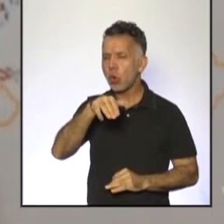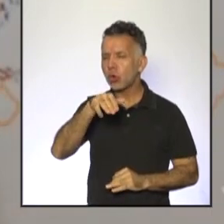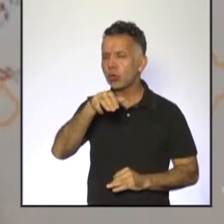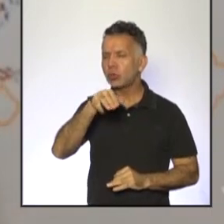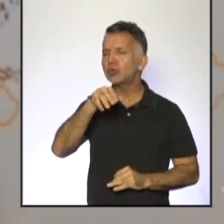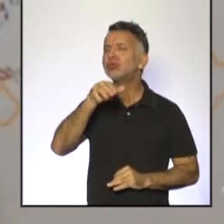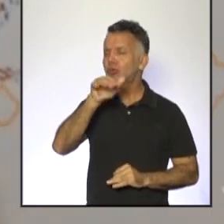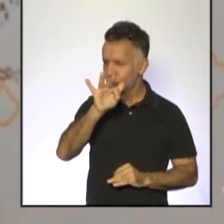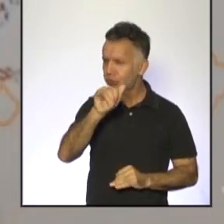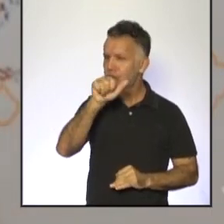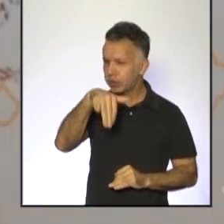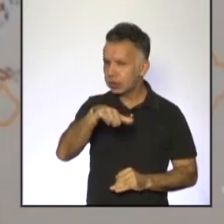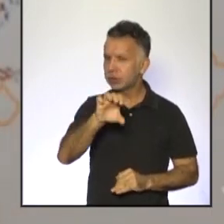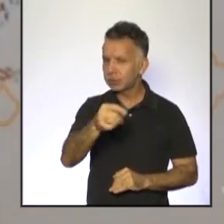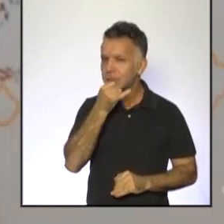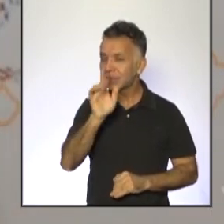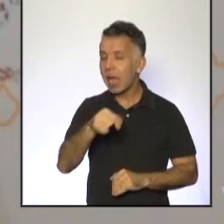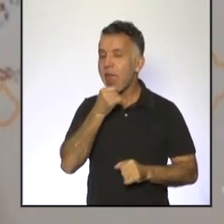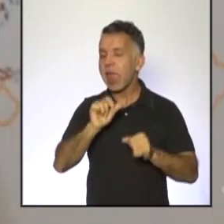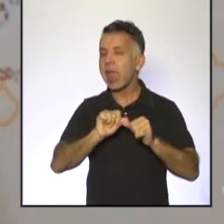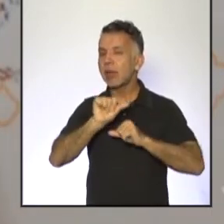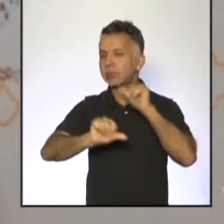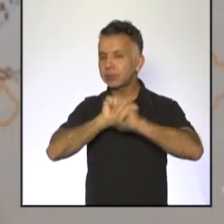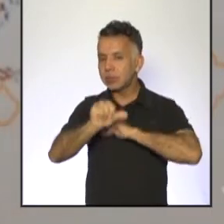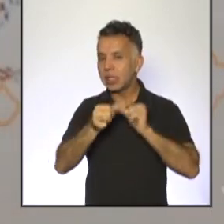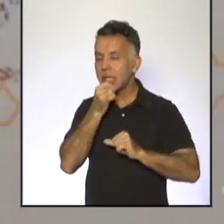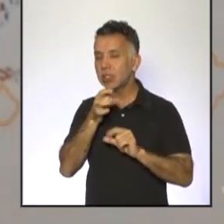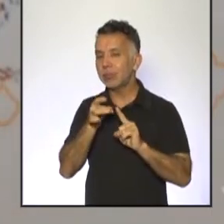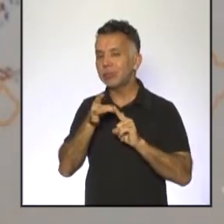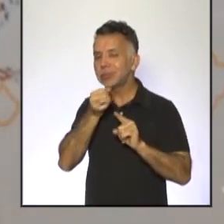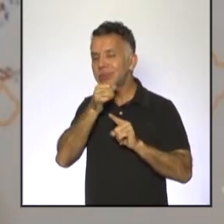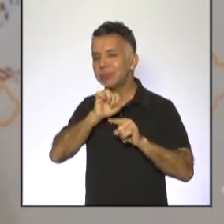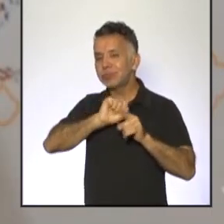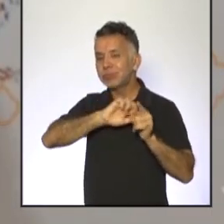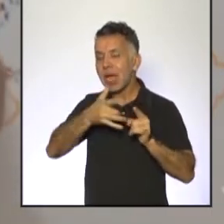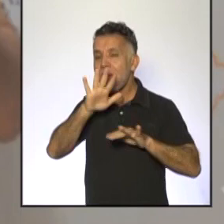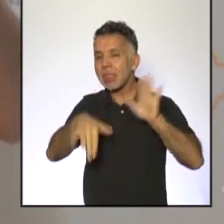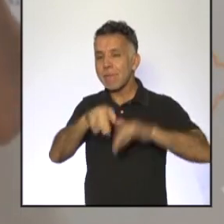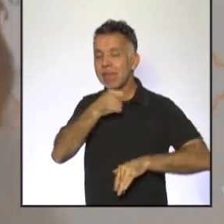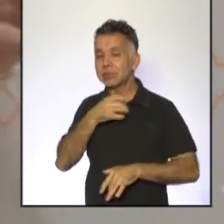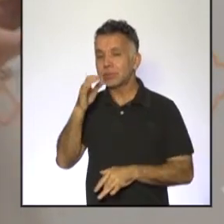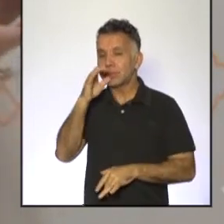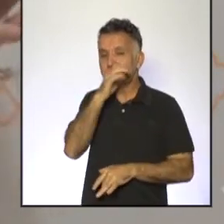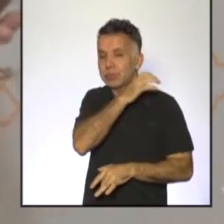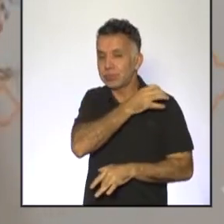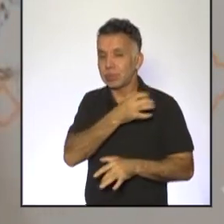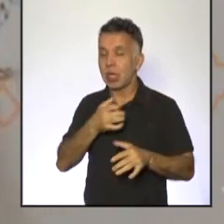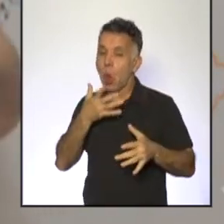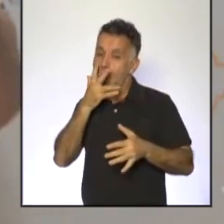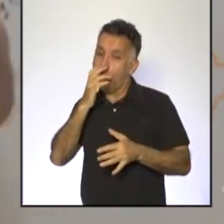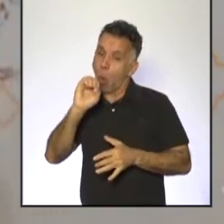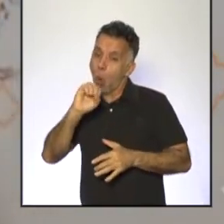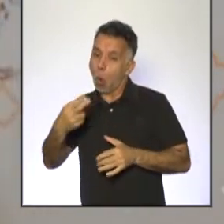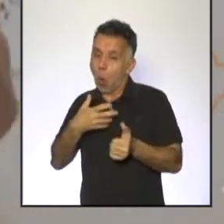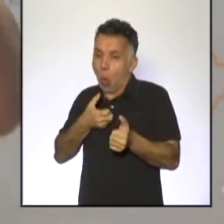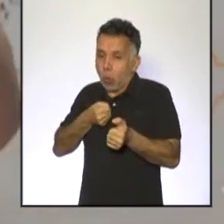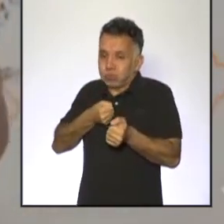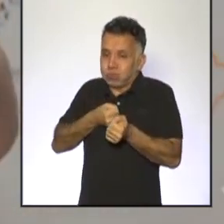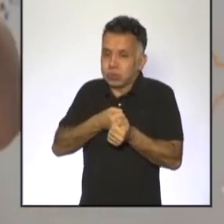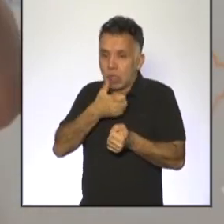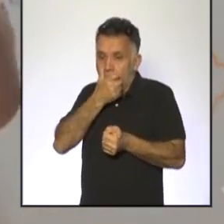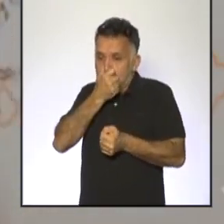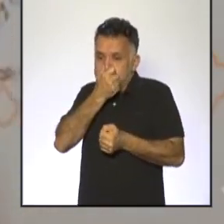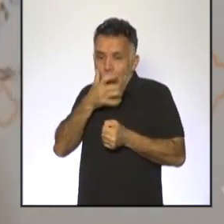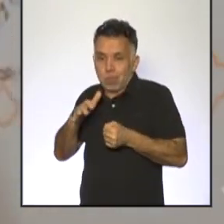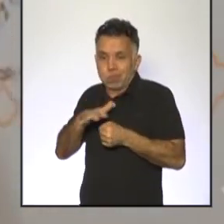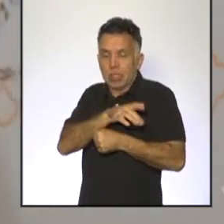a recristalização dos minerais dado o aumento de temperatura ou pressão. Para você que é